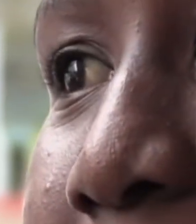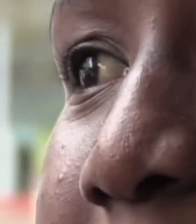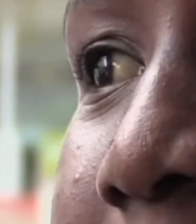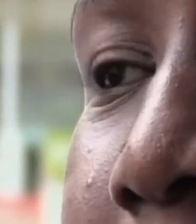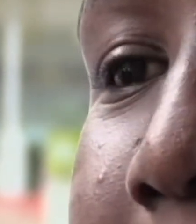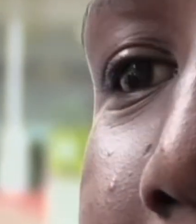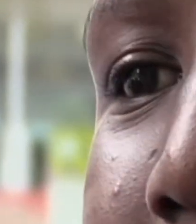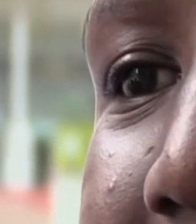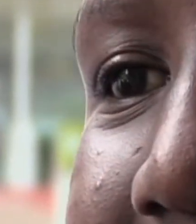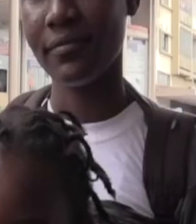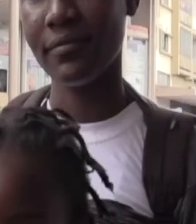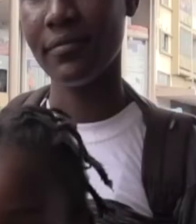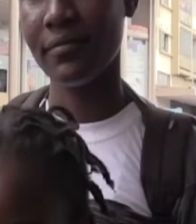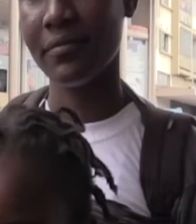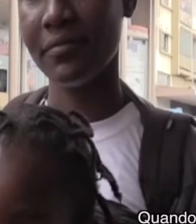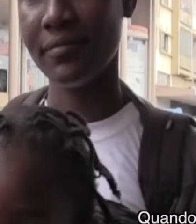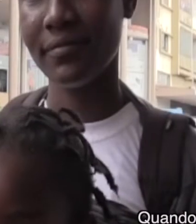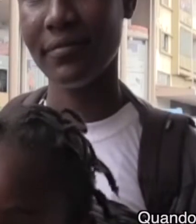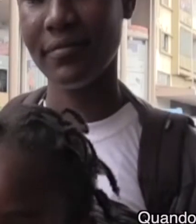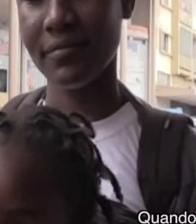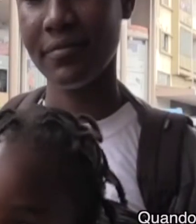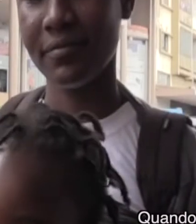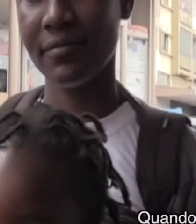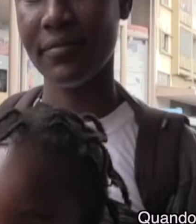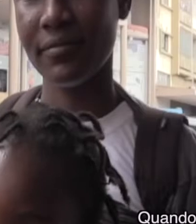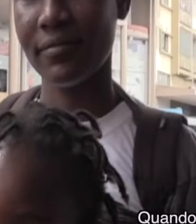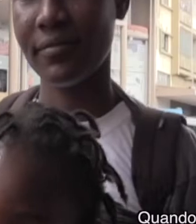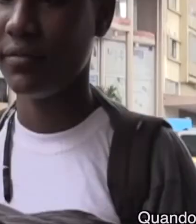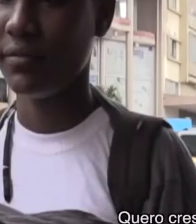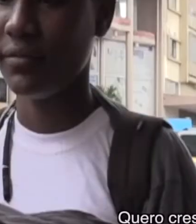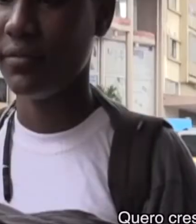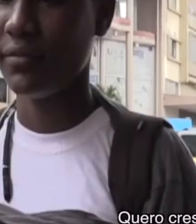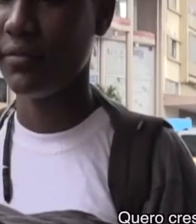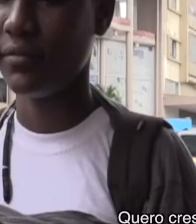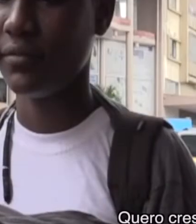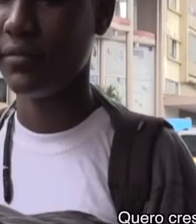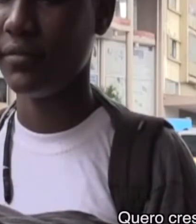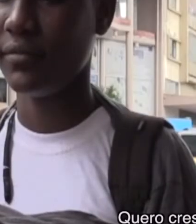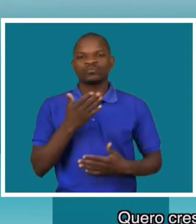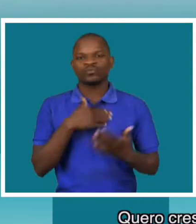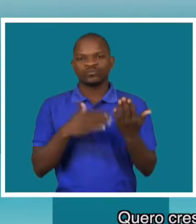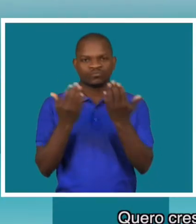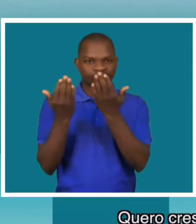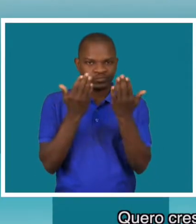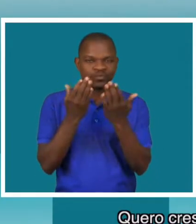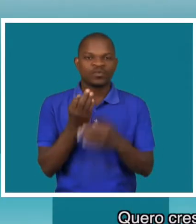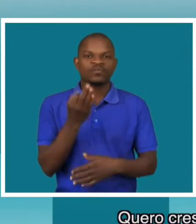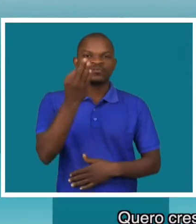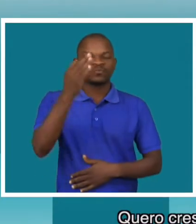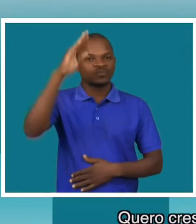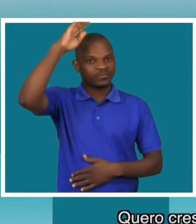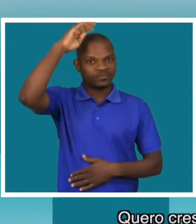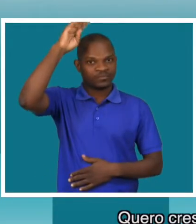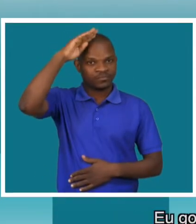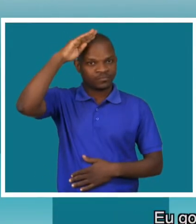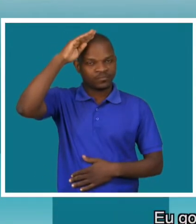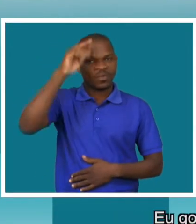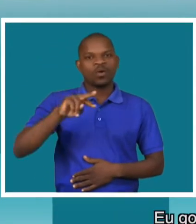Elas têm sonhos. Quando crescer, quero ser médica. Quero crescer, quero estudar e quero ser